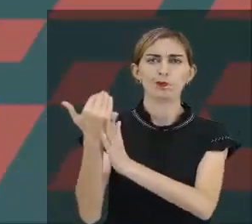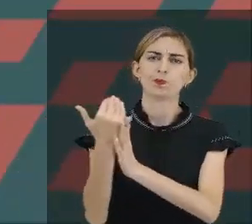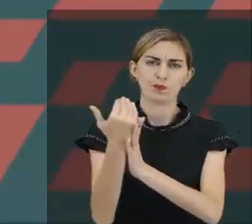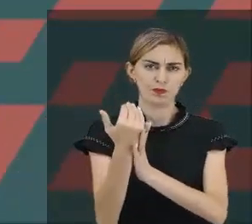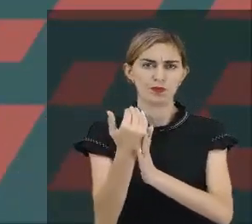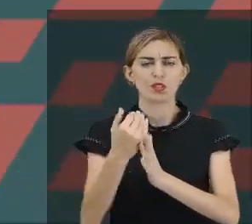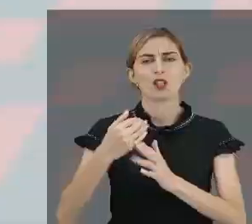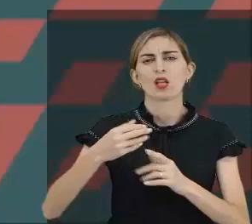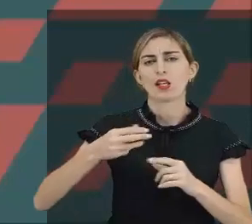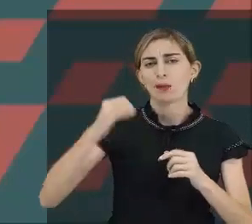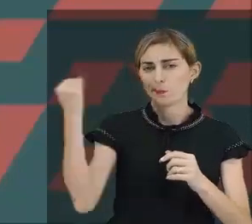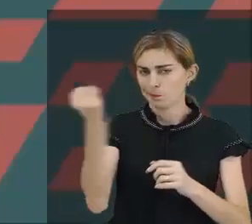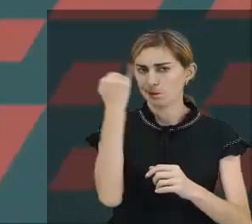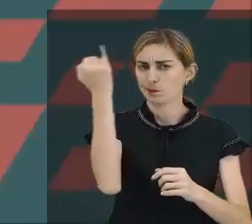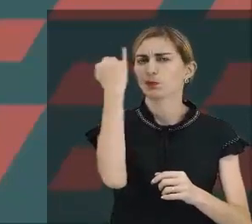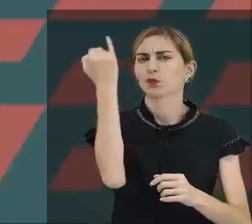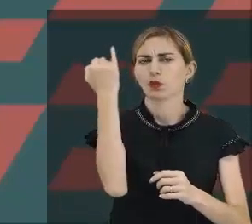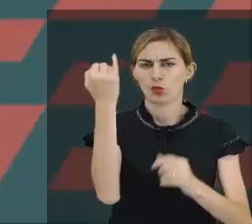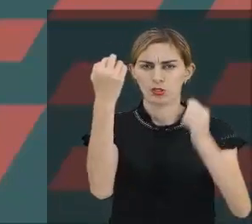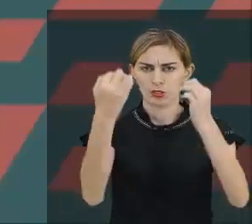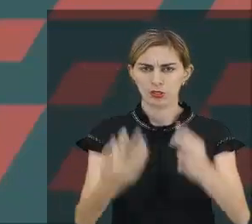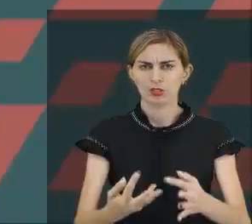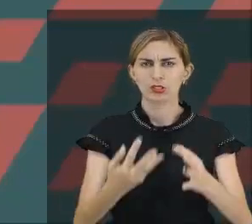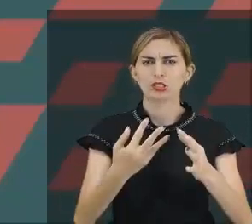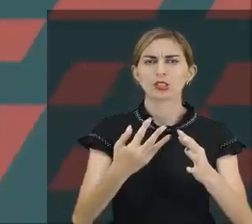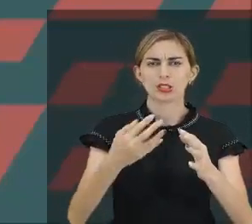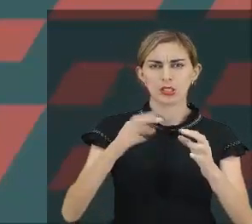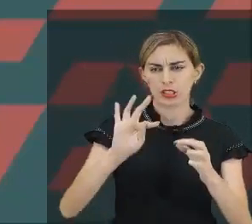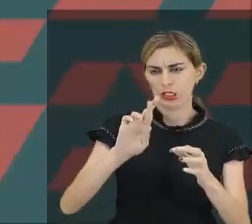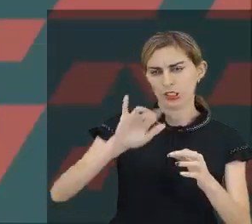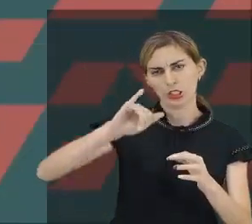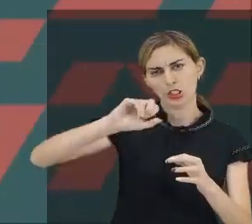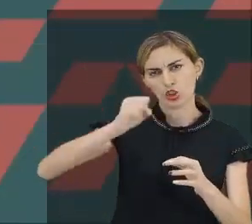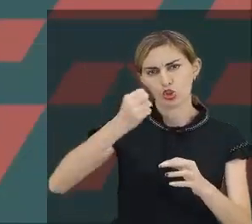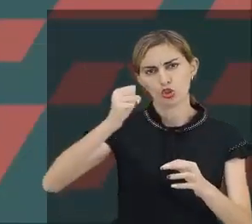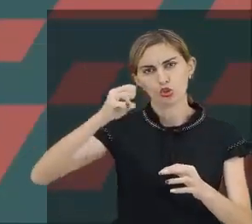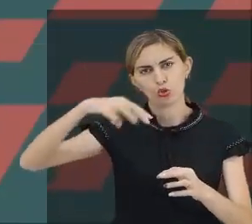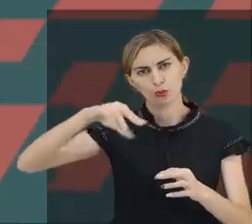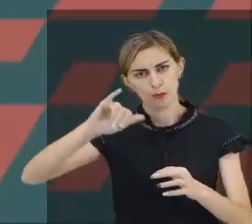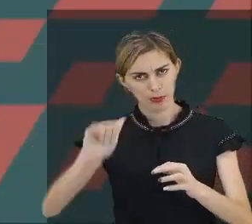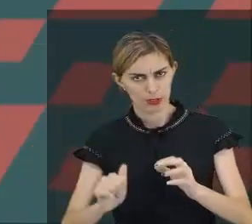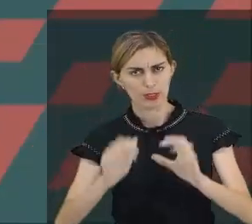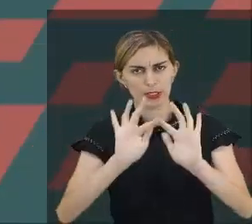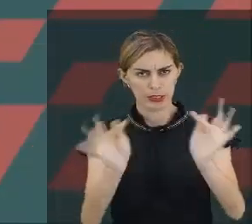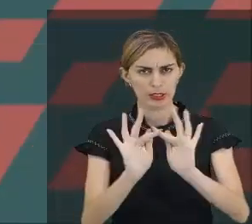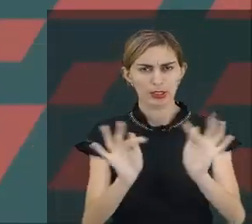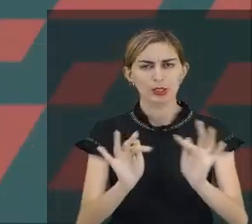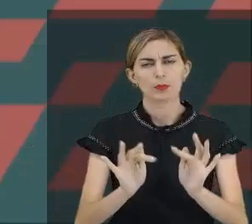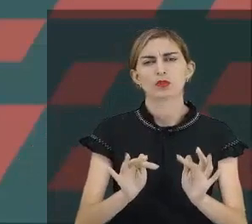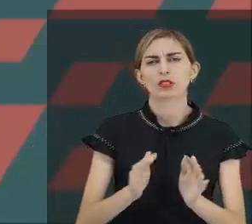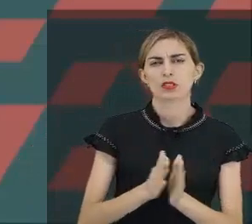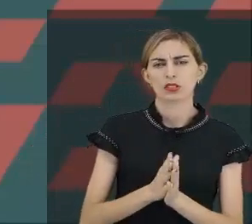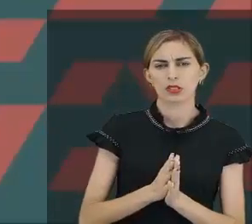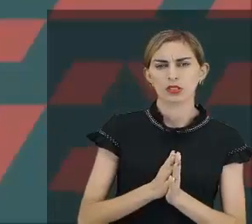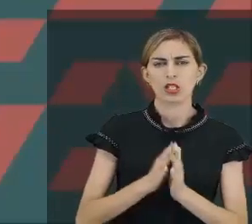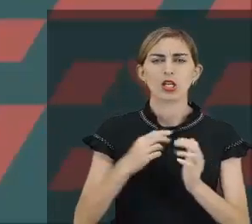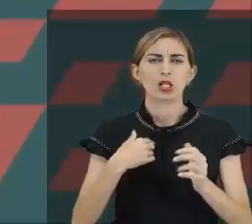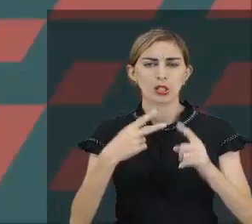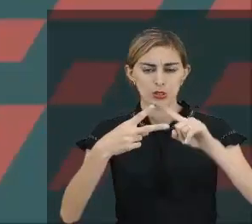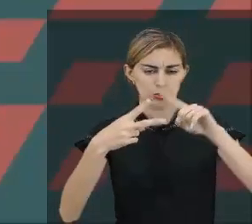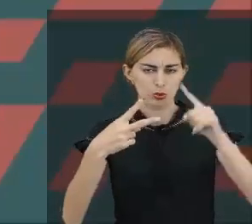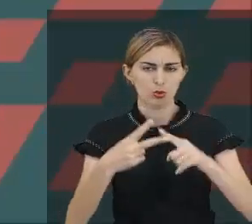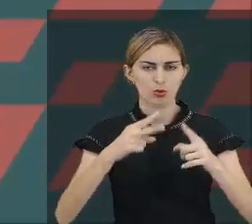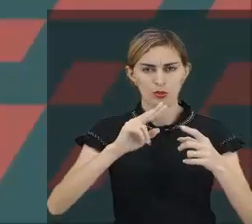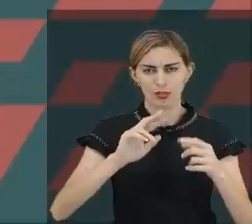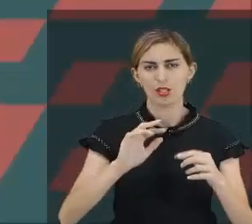2% o mosaicismo. É importante frisar que a trissomia simples, uma das causas possíveis é a idade da mãe. Já